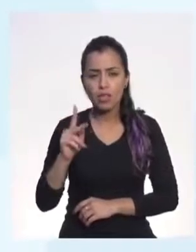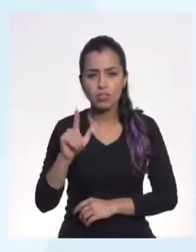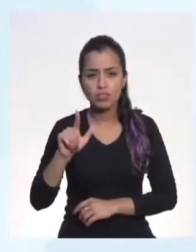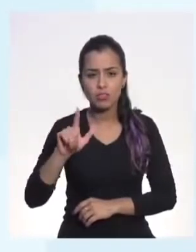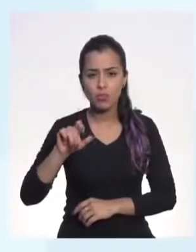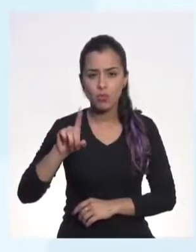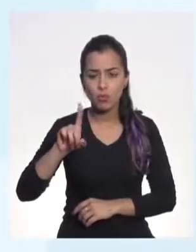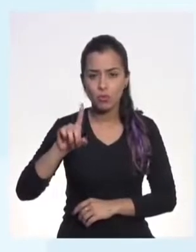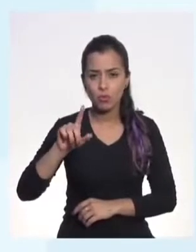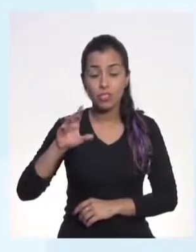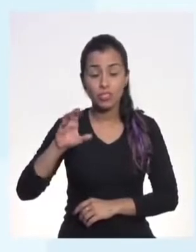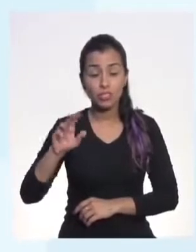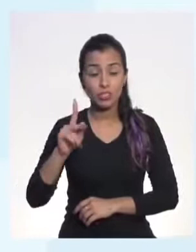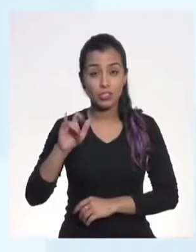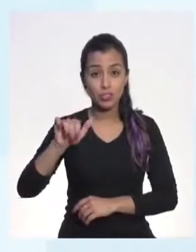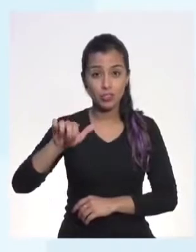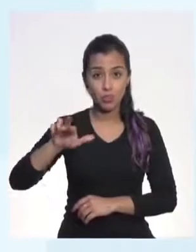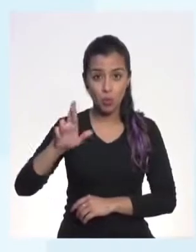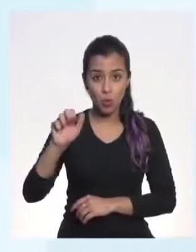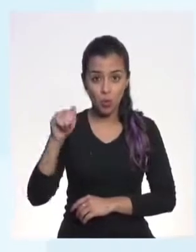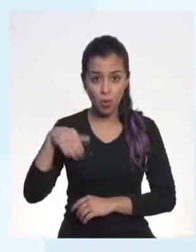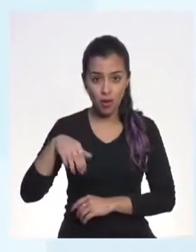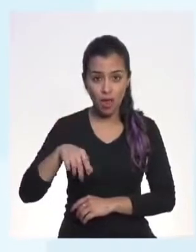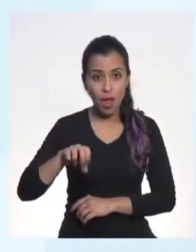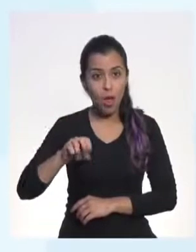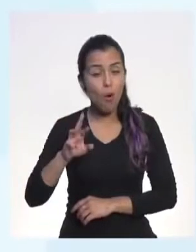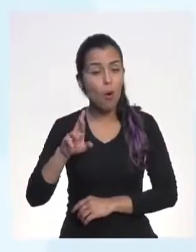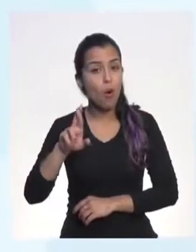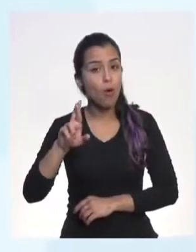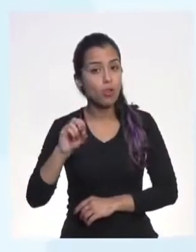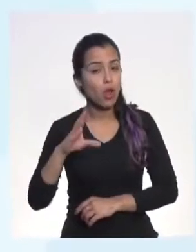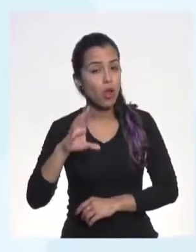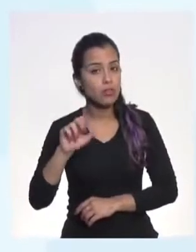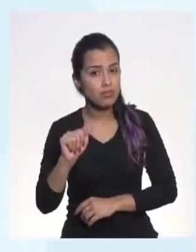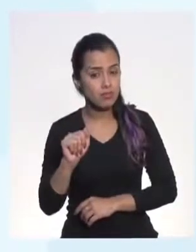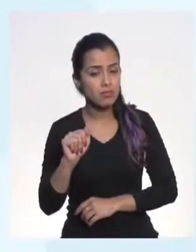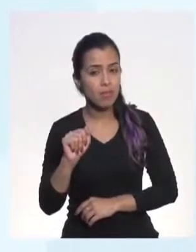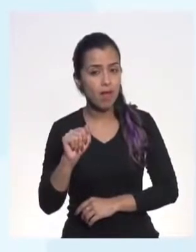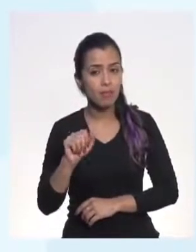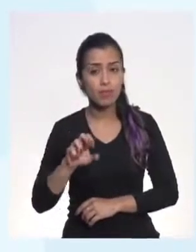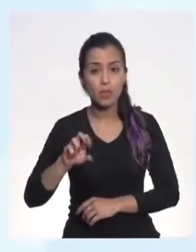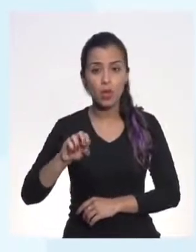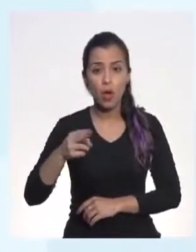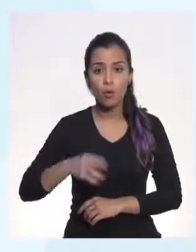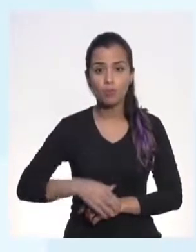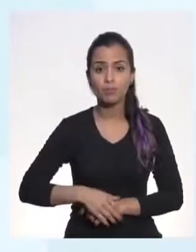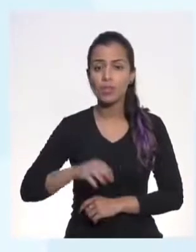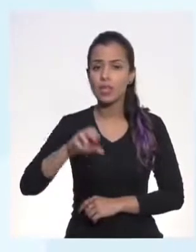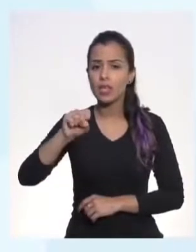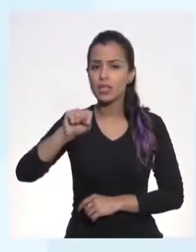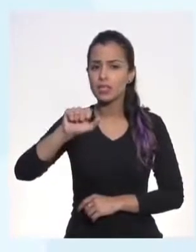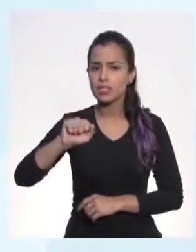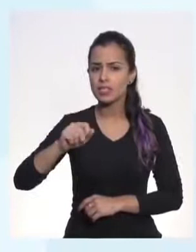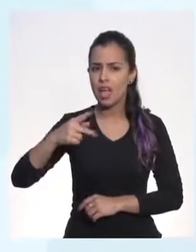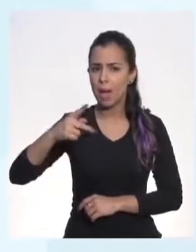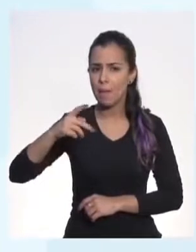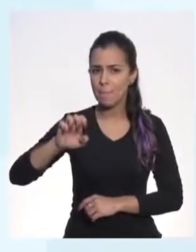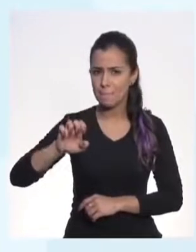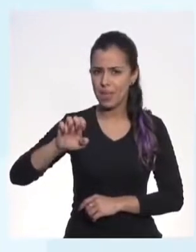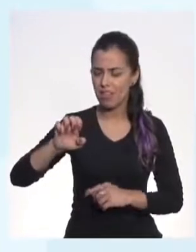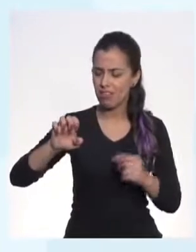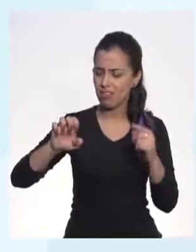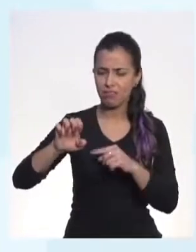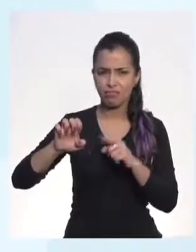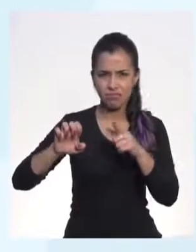a fazendo troça quando a gente diz uns a perfurado Você sabe o que é Sapé